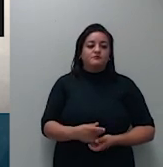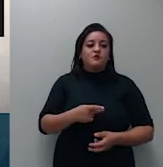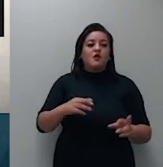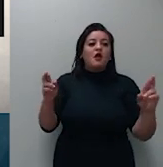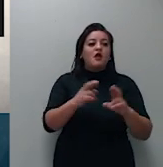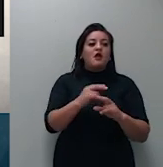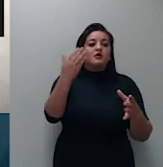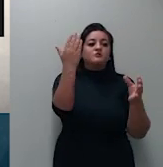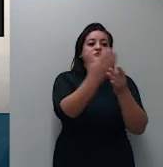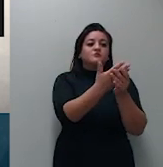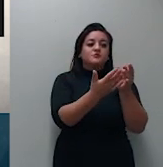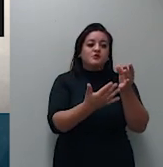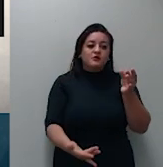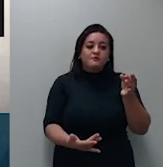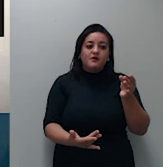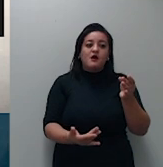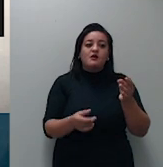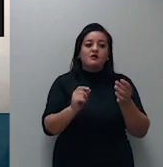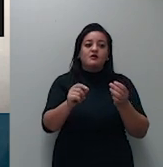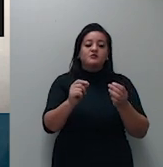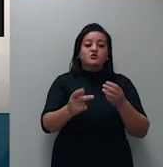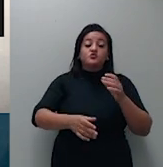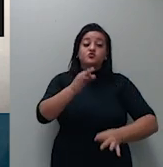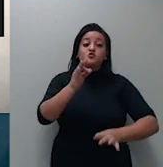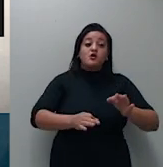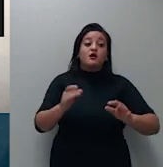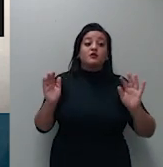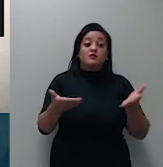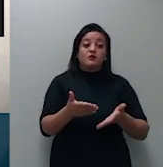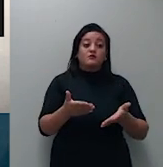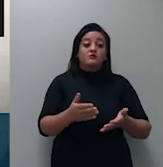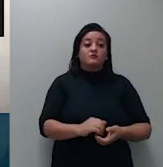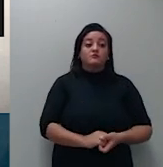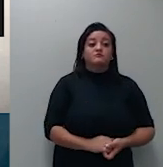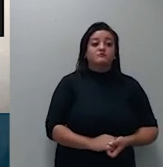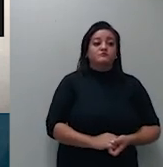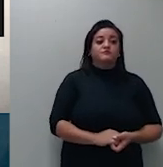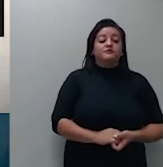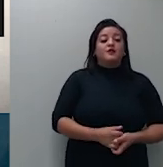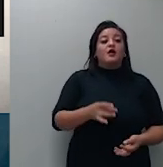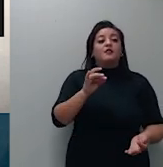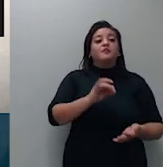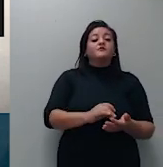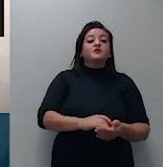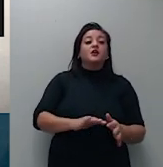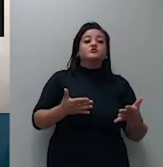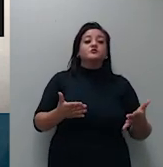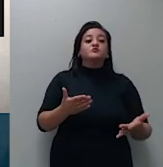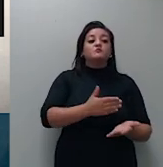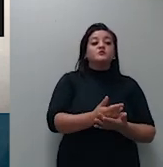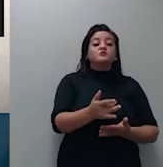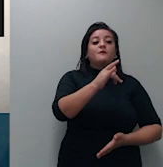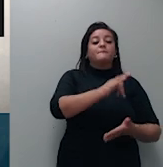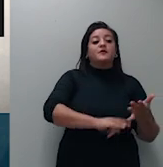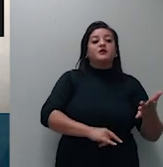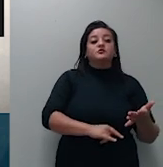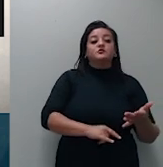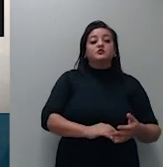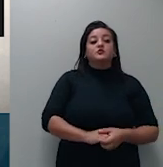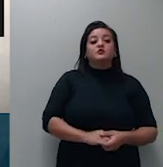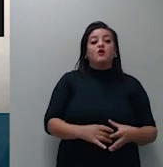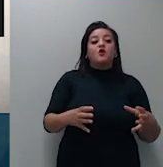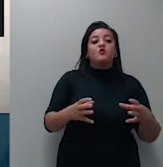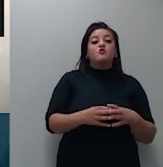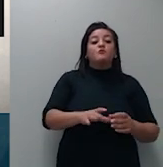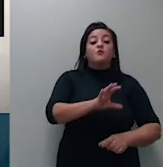Excelência em relação aos embargos de declaração que a excitação do julgado agora realmente quando entrou a pensão a